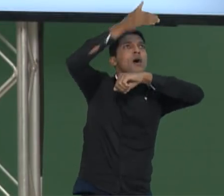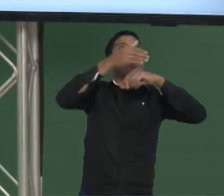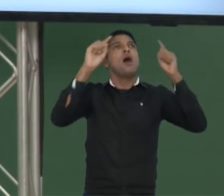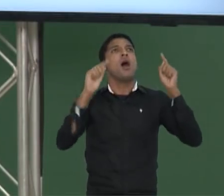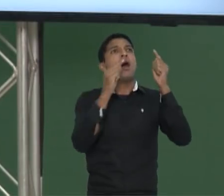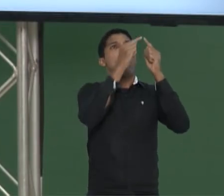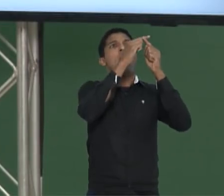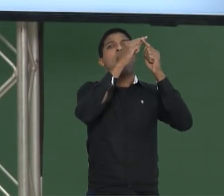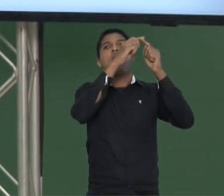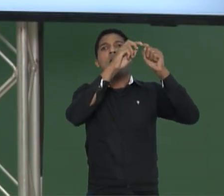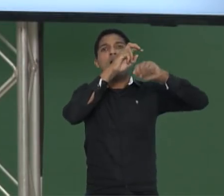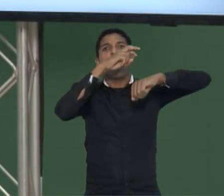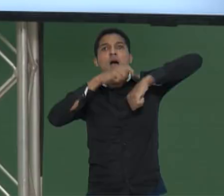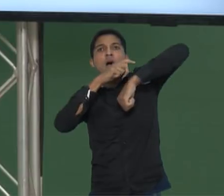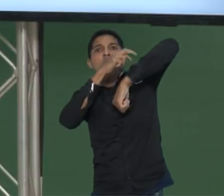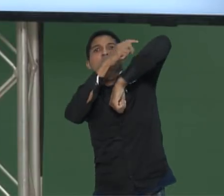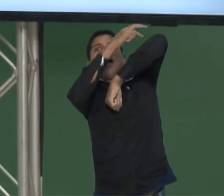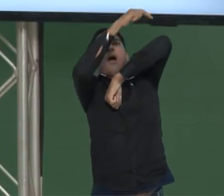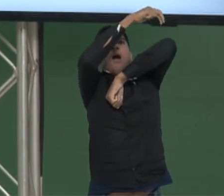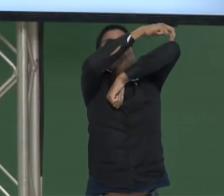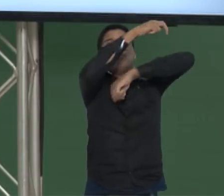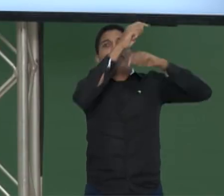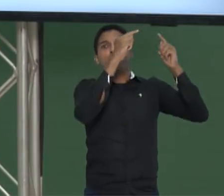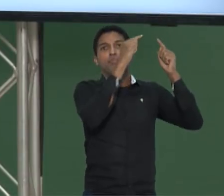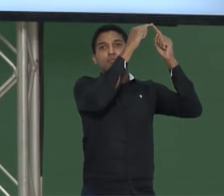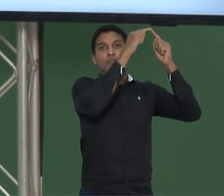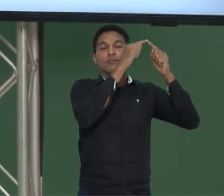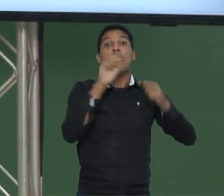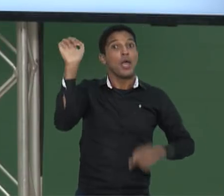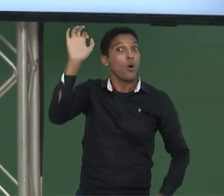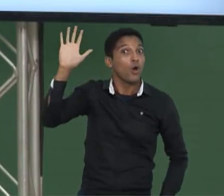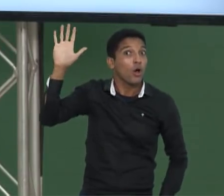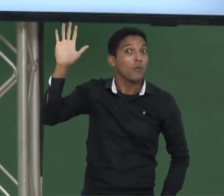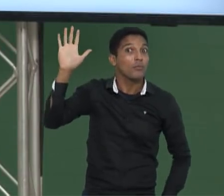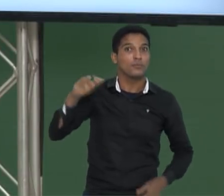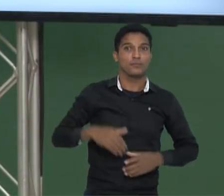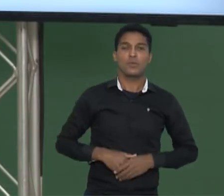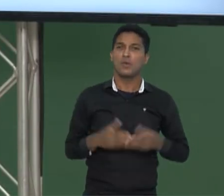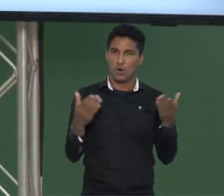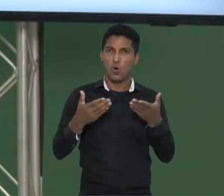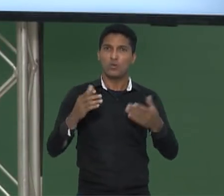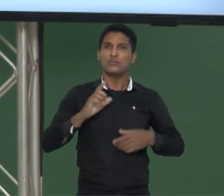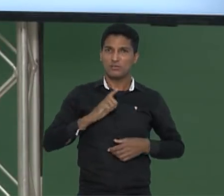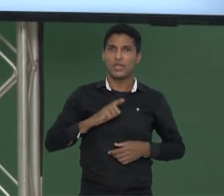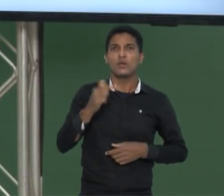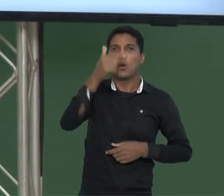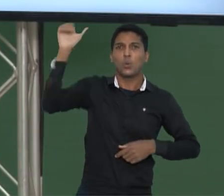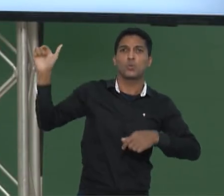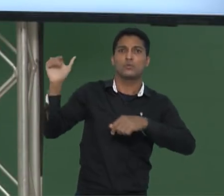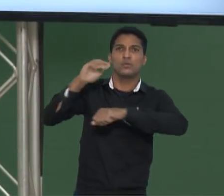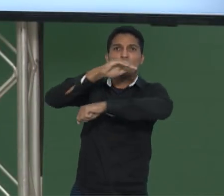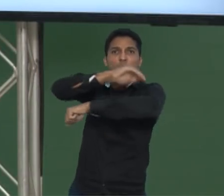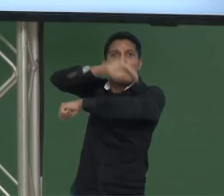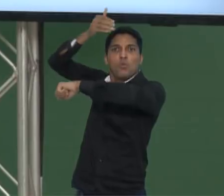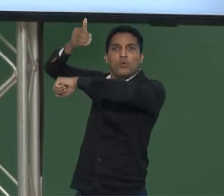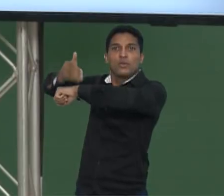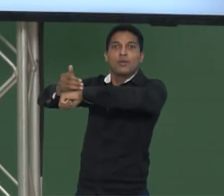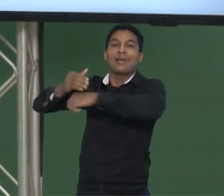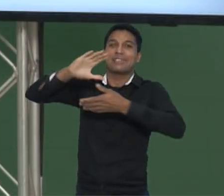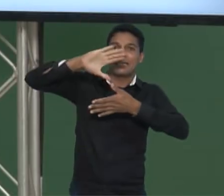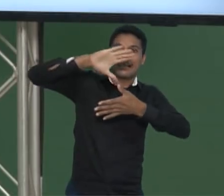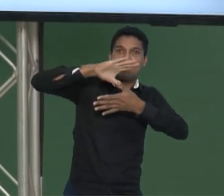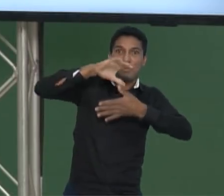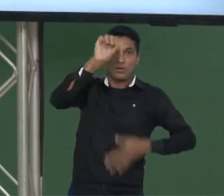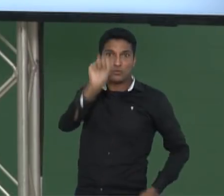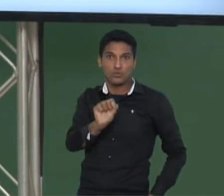Europa. Hoje, existem várias outras cordilheiras. Aqui na América do Sul, nós temos